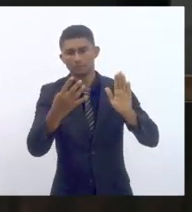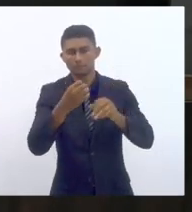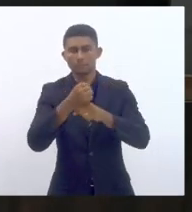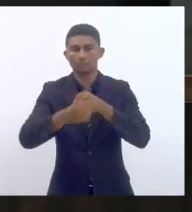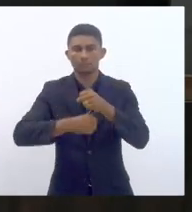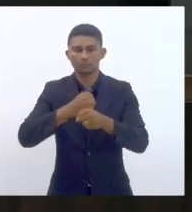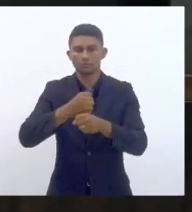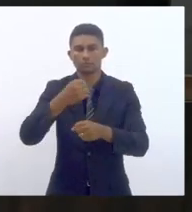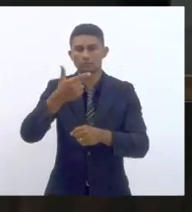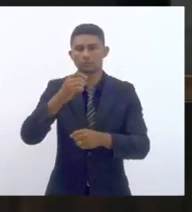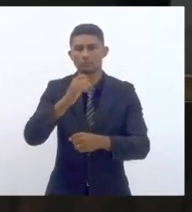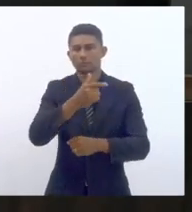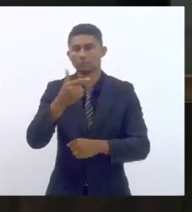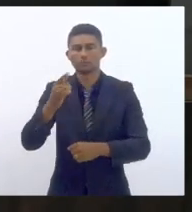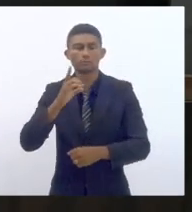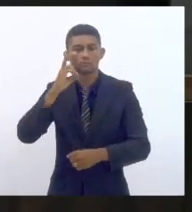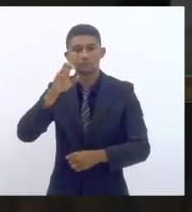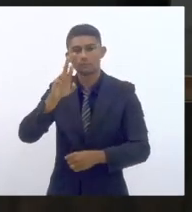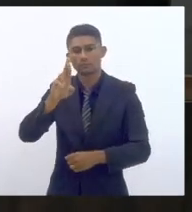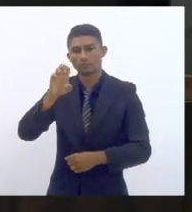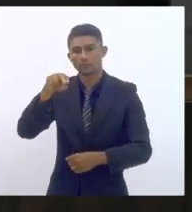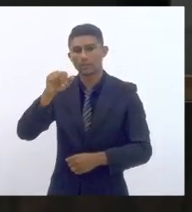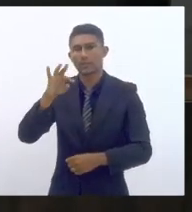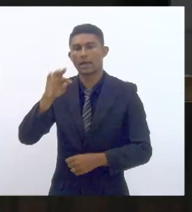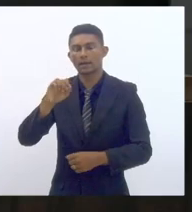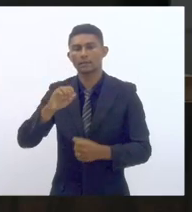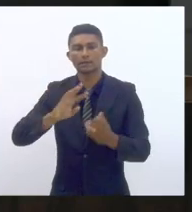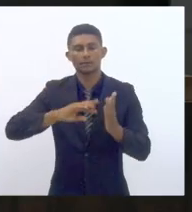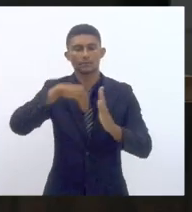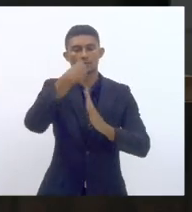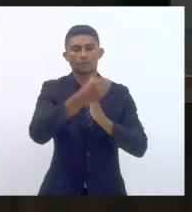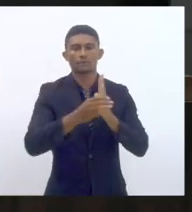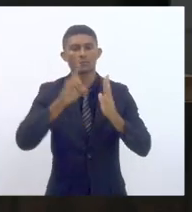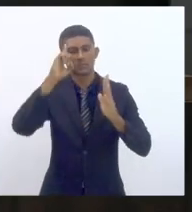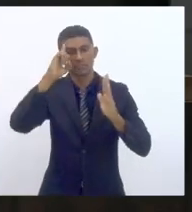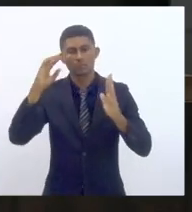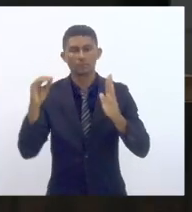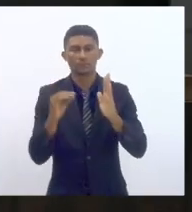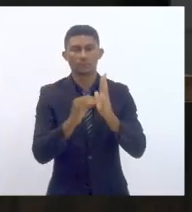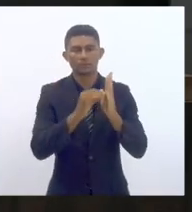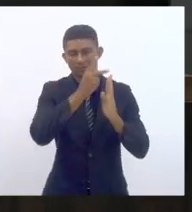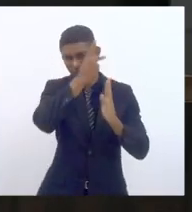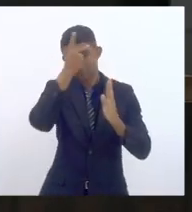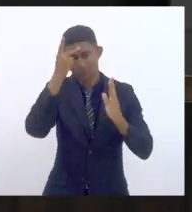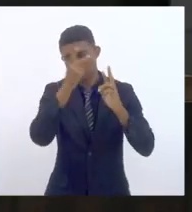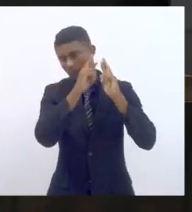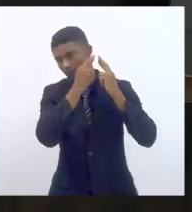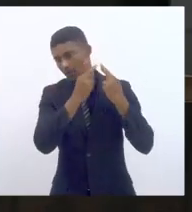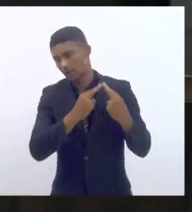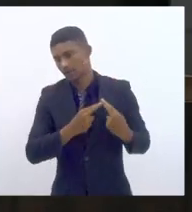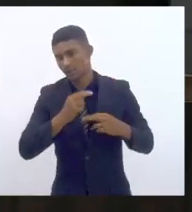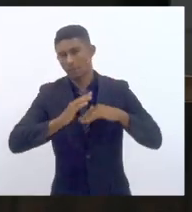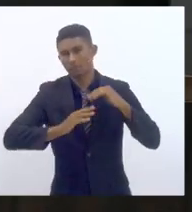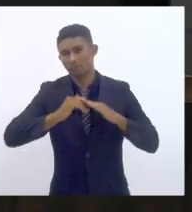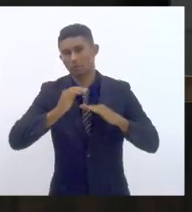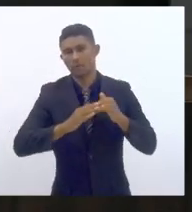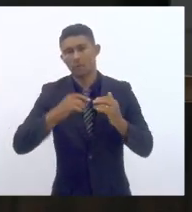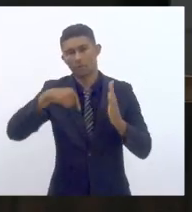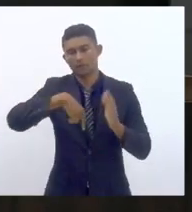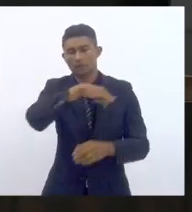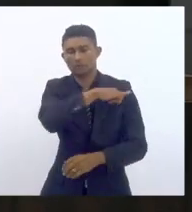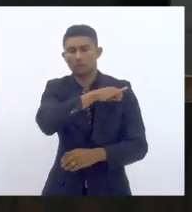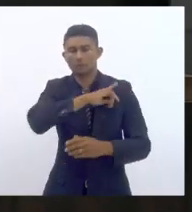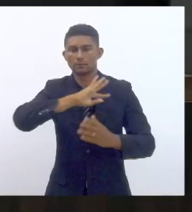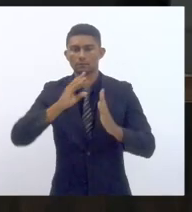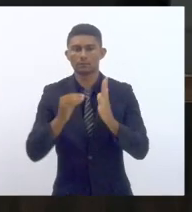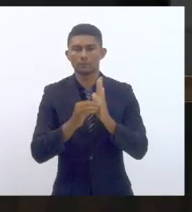deputada Renata Souza, que inclui o dia estadual da pessoa transista no calendário oficial do Estado do Rio de Janeiro, consolidado pela